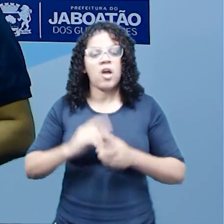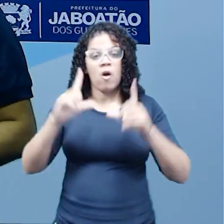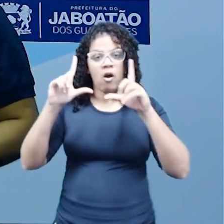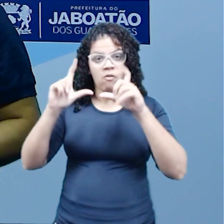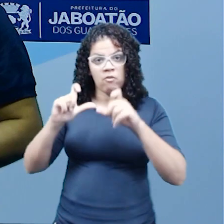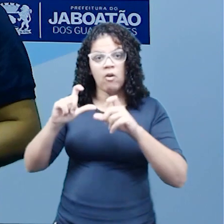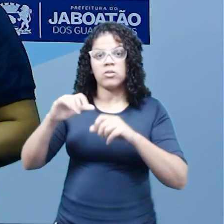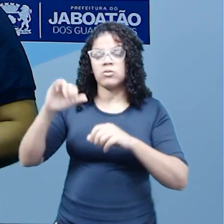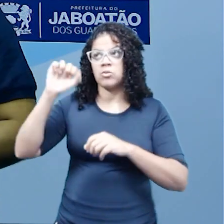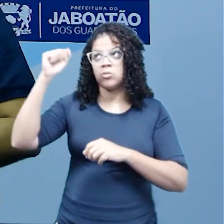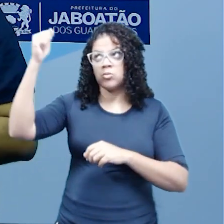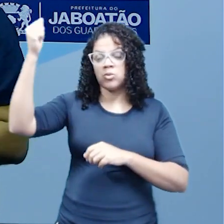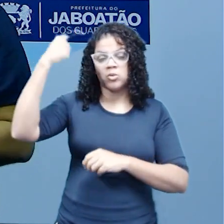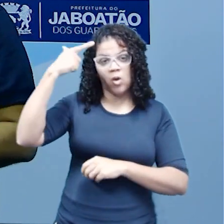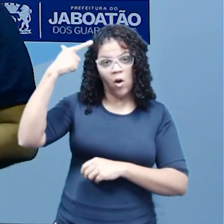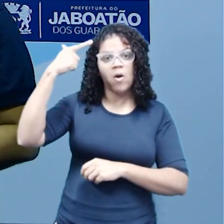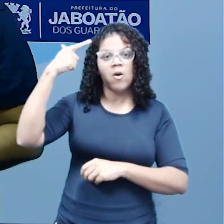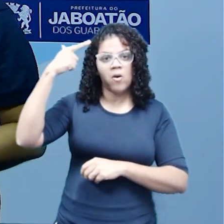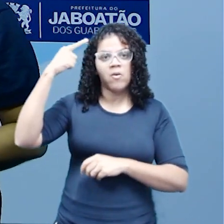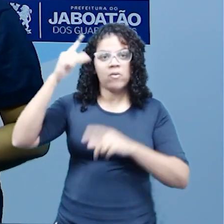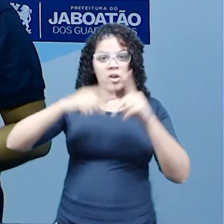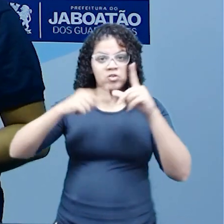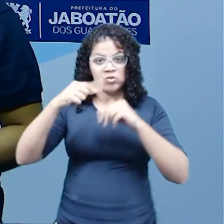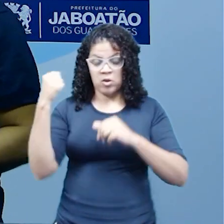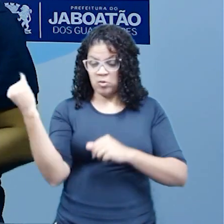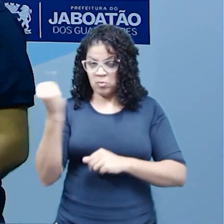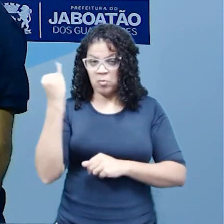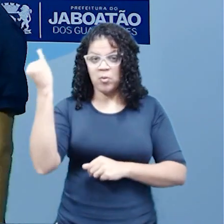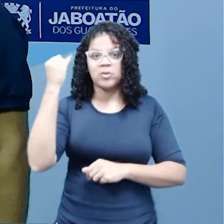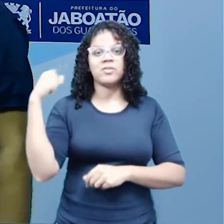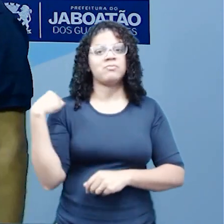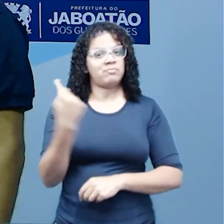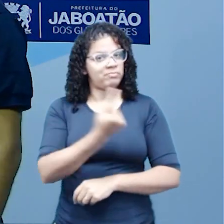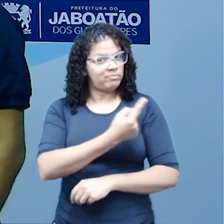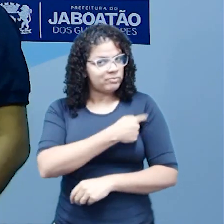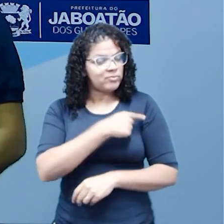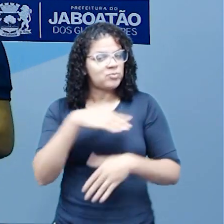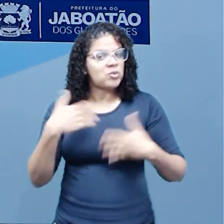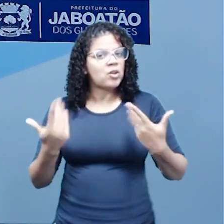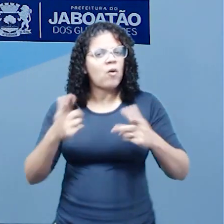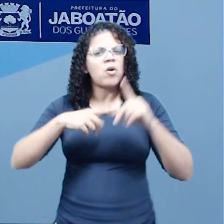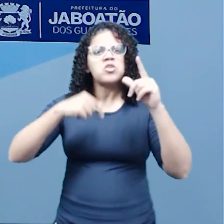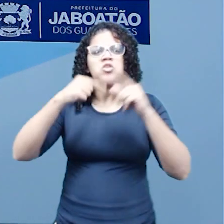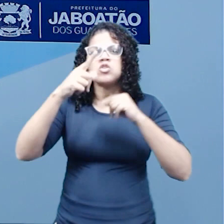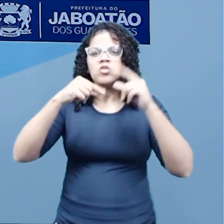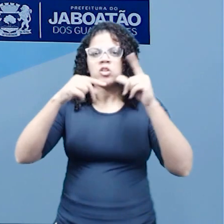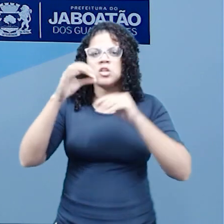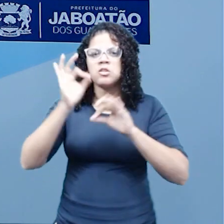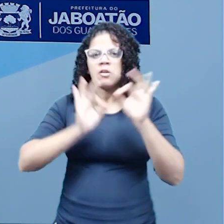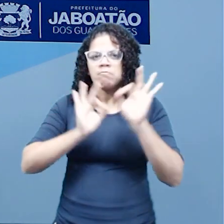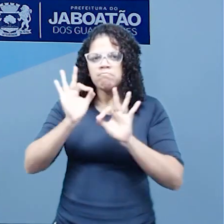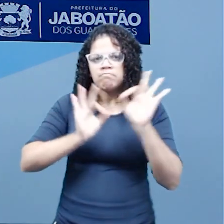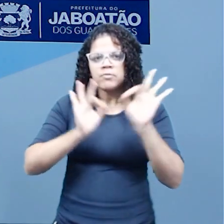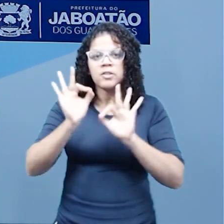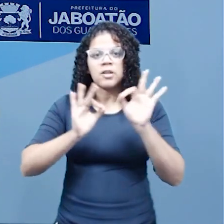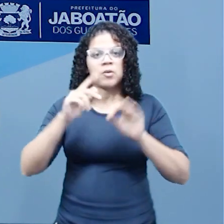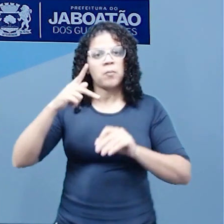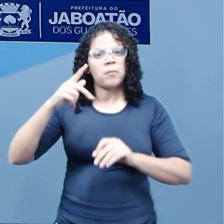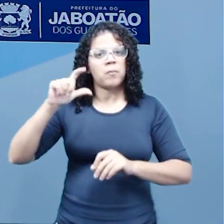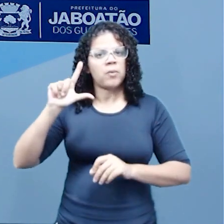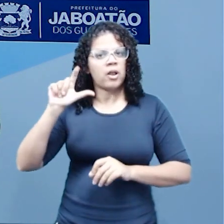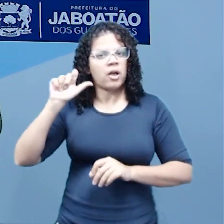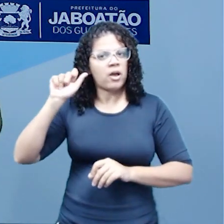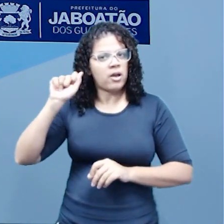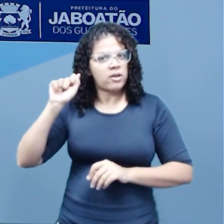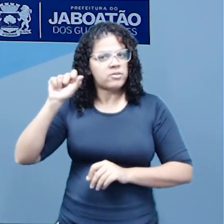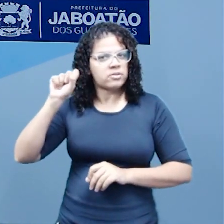Sol, a estrela mais importante para a gente. As estrelas são compostas de plasma, que é um gás,